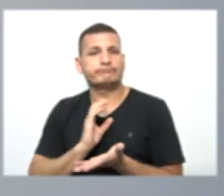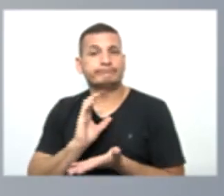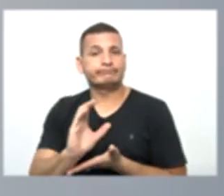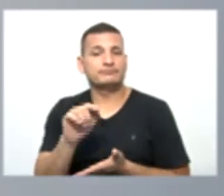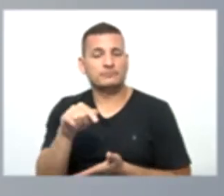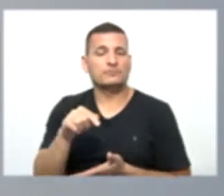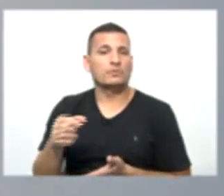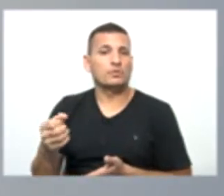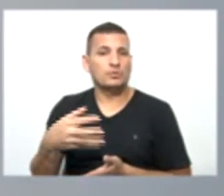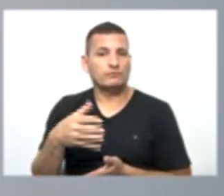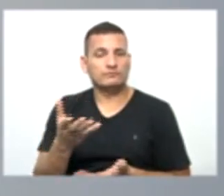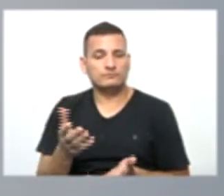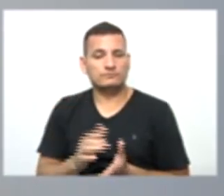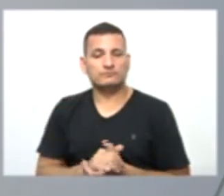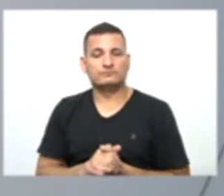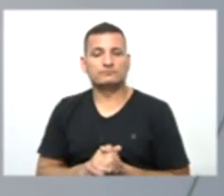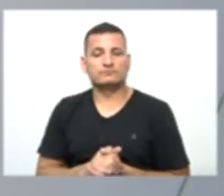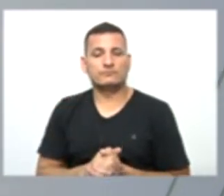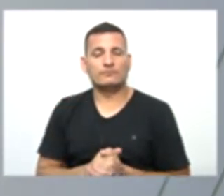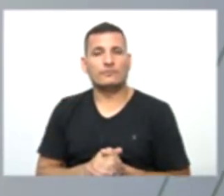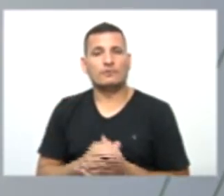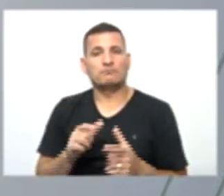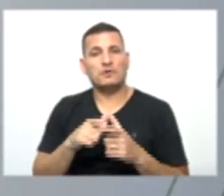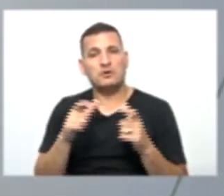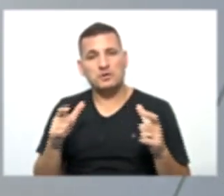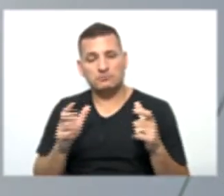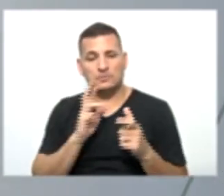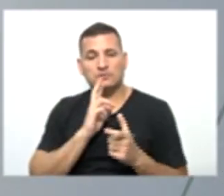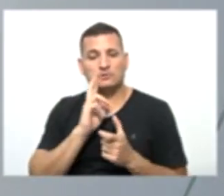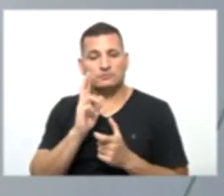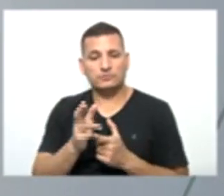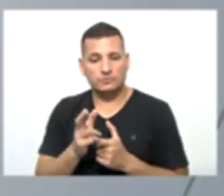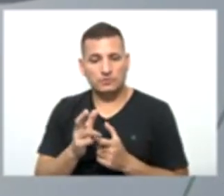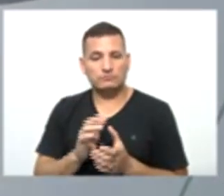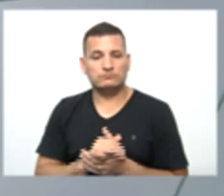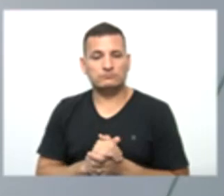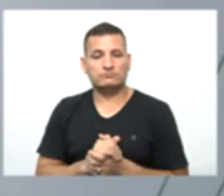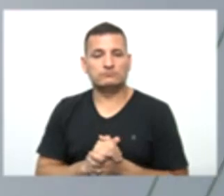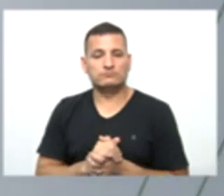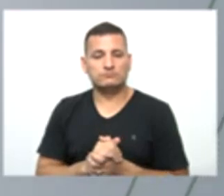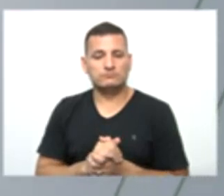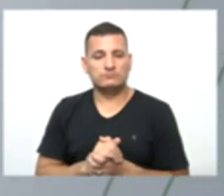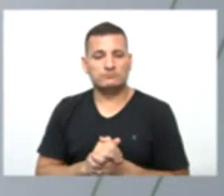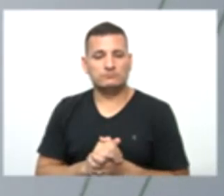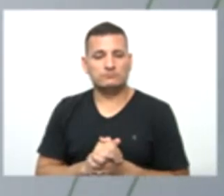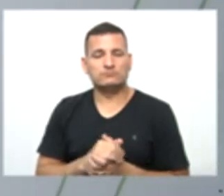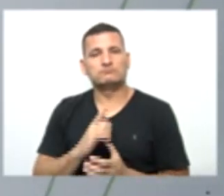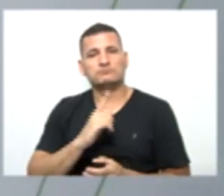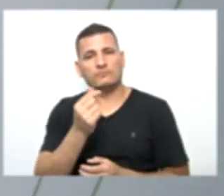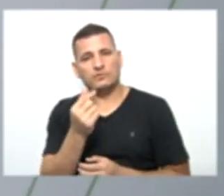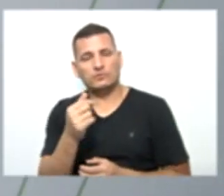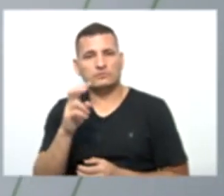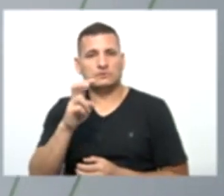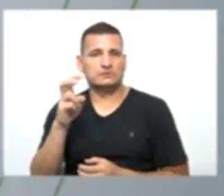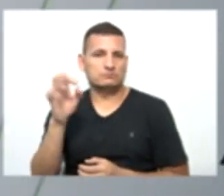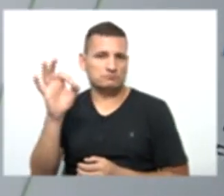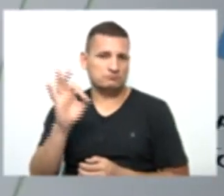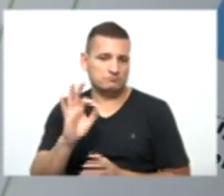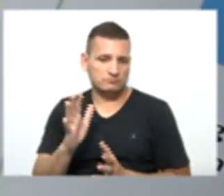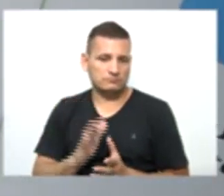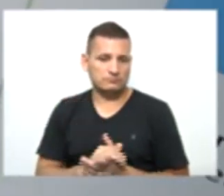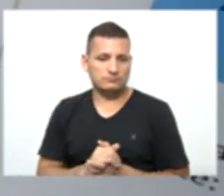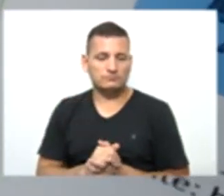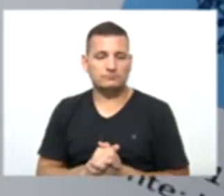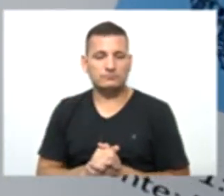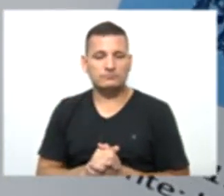negócio? A maioria respondeu que teria um valor X para investir, com 55% contra 45%.